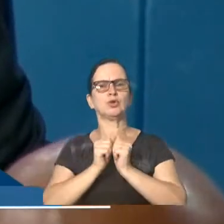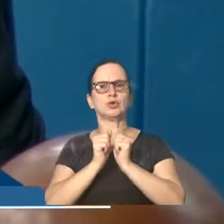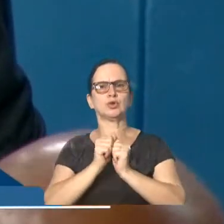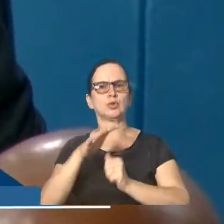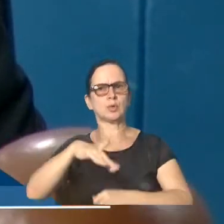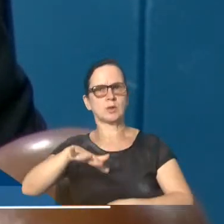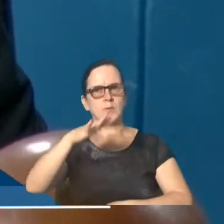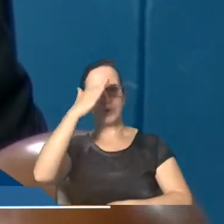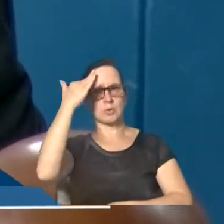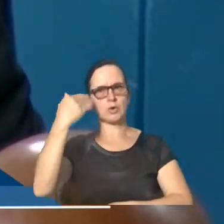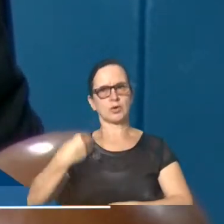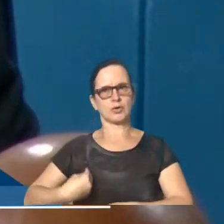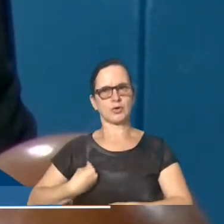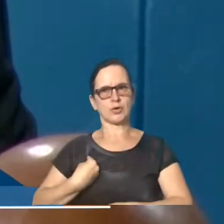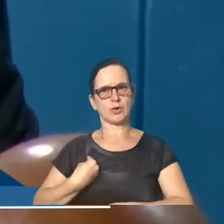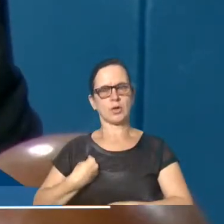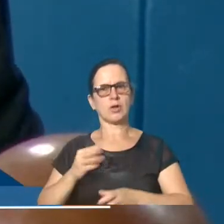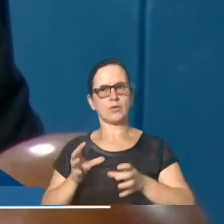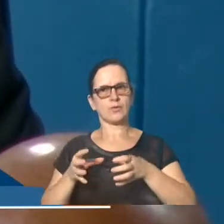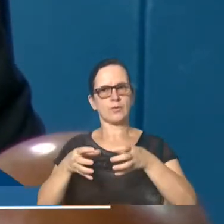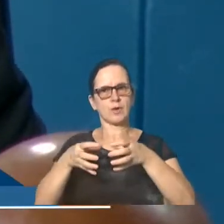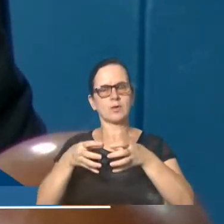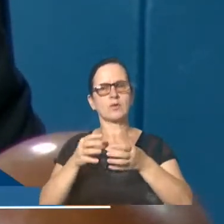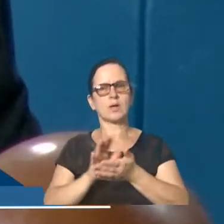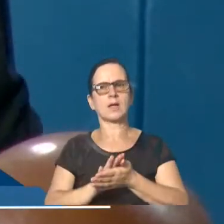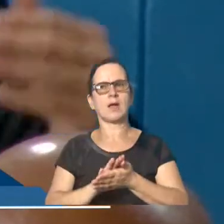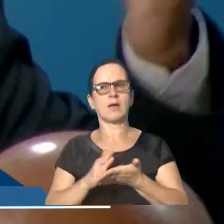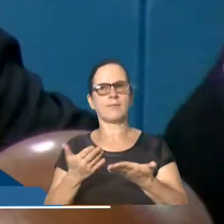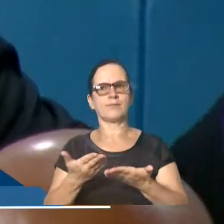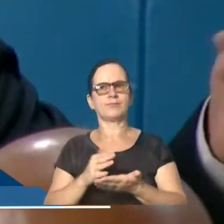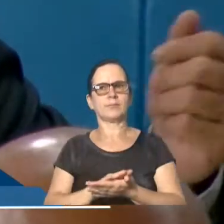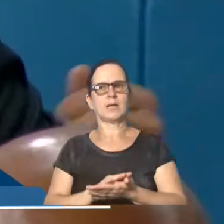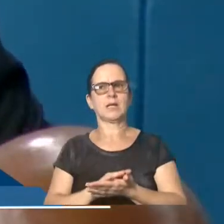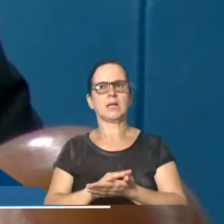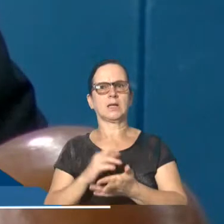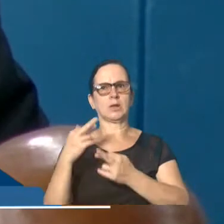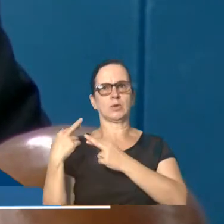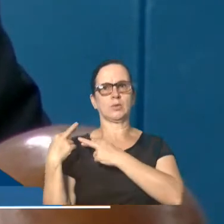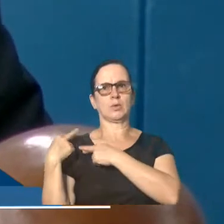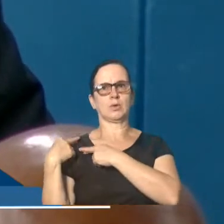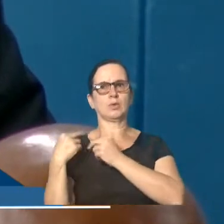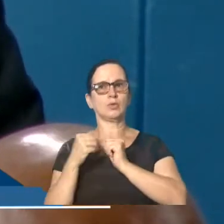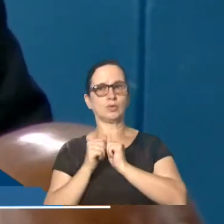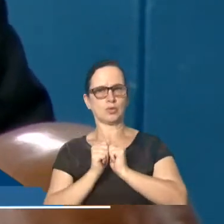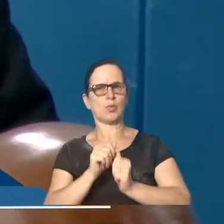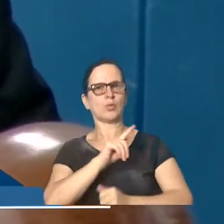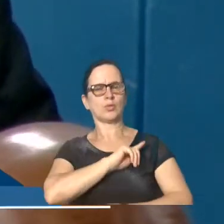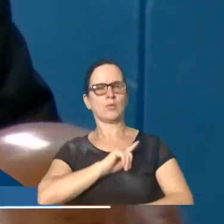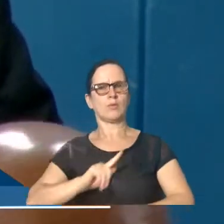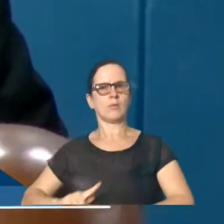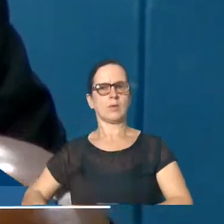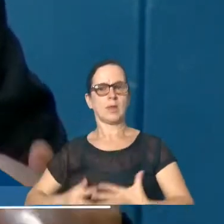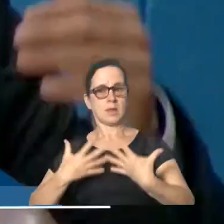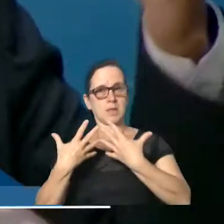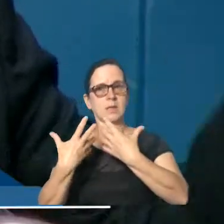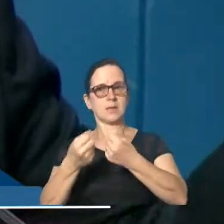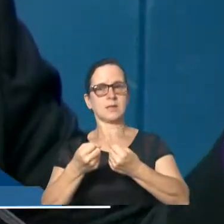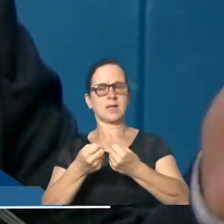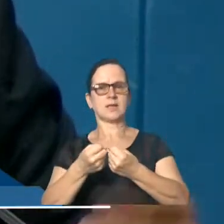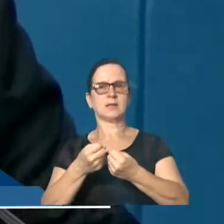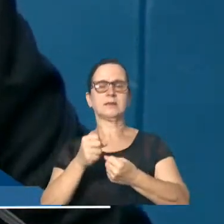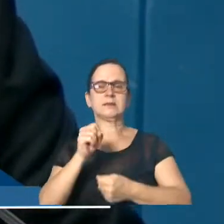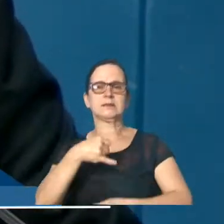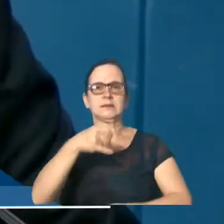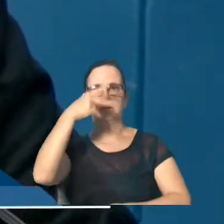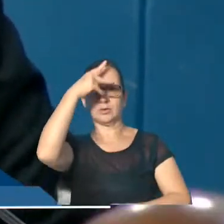votando favorável. E agora, Vossa Excelência sendo um representante do governo, que ele atenda. Se ele não cumpre a palavra